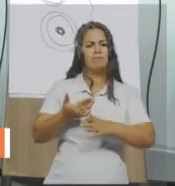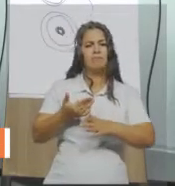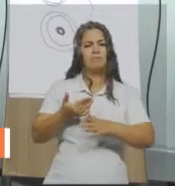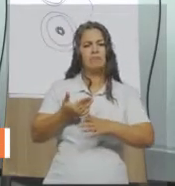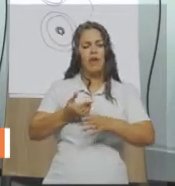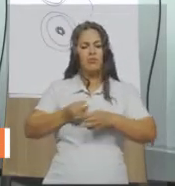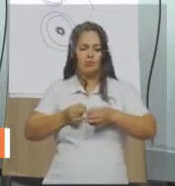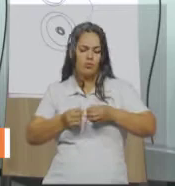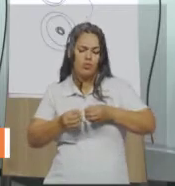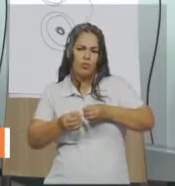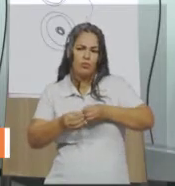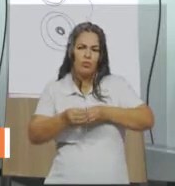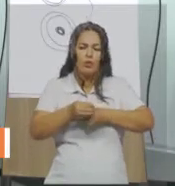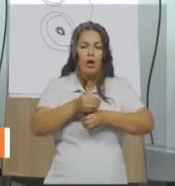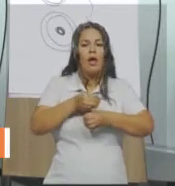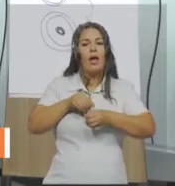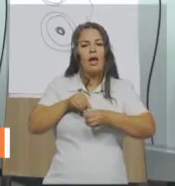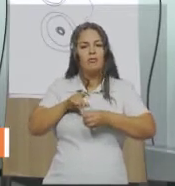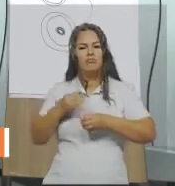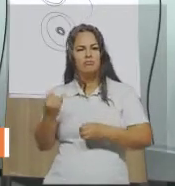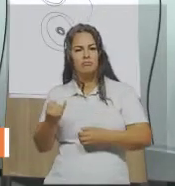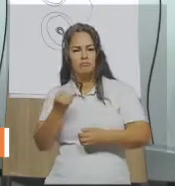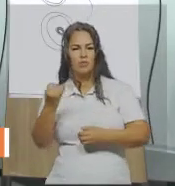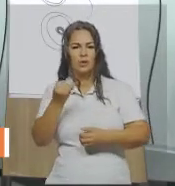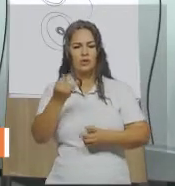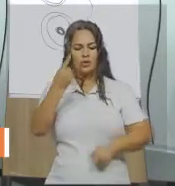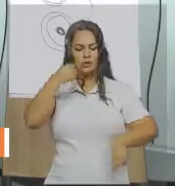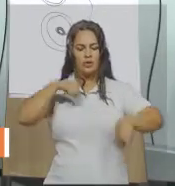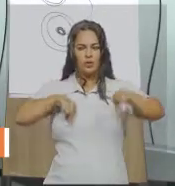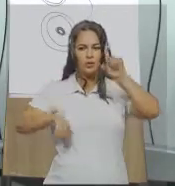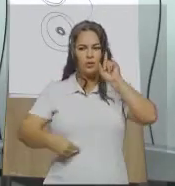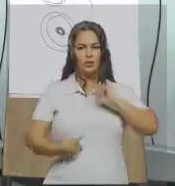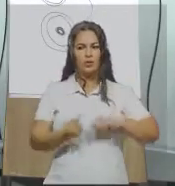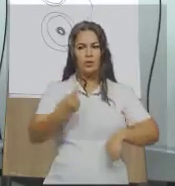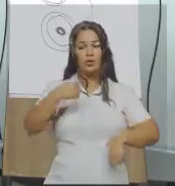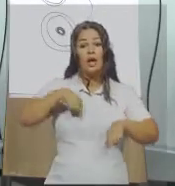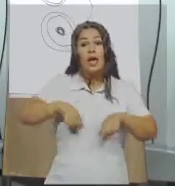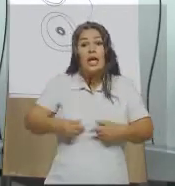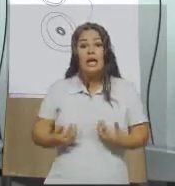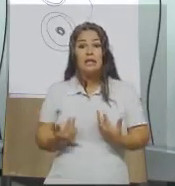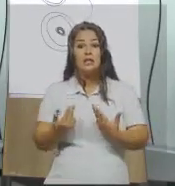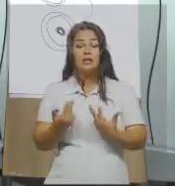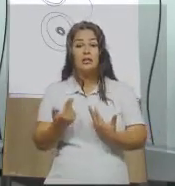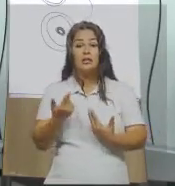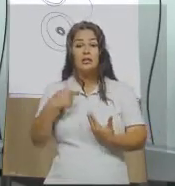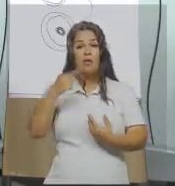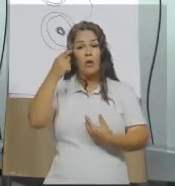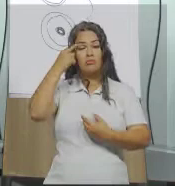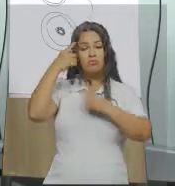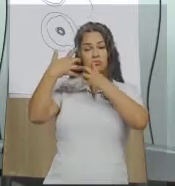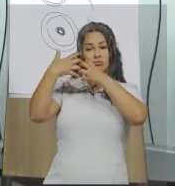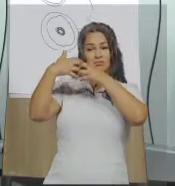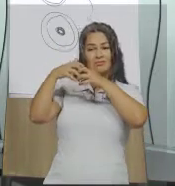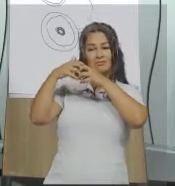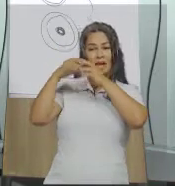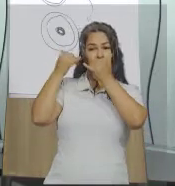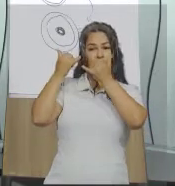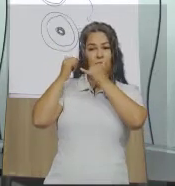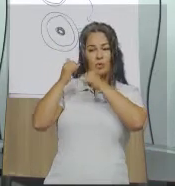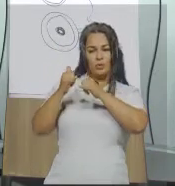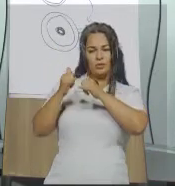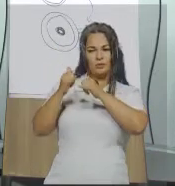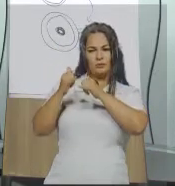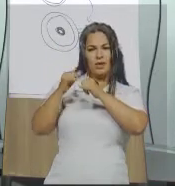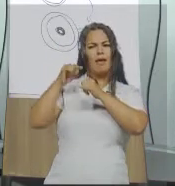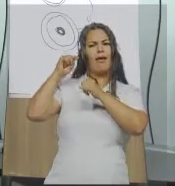é importante no controle do corpo humano, assim como o sistema nervoso também é importante. O sistema nervoso também ele